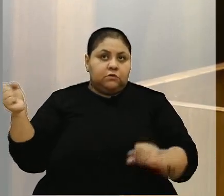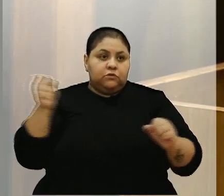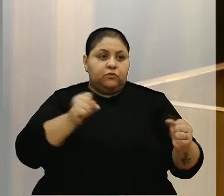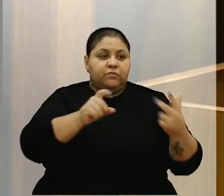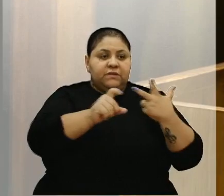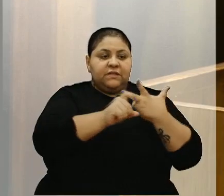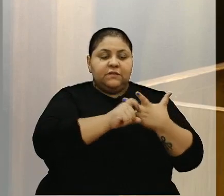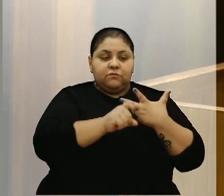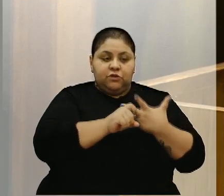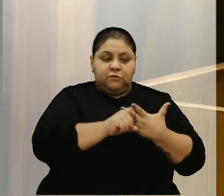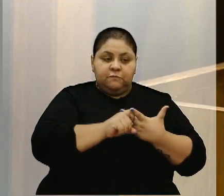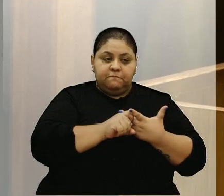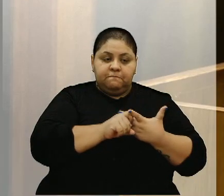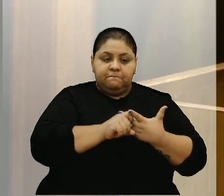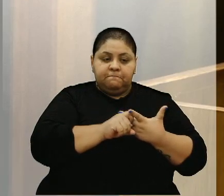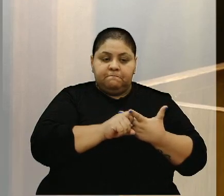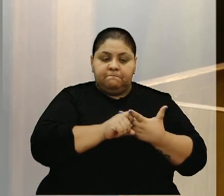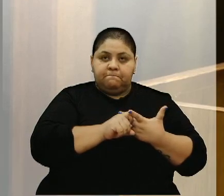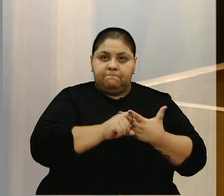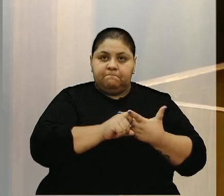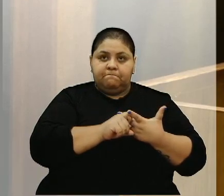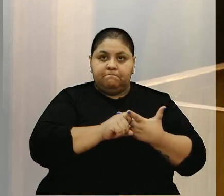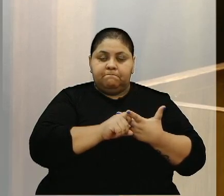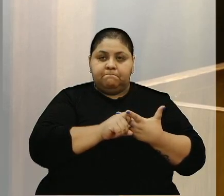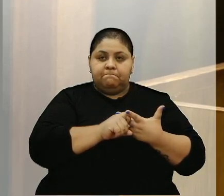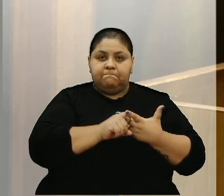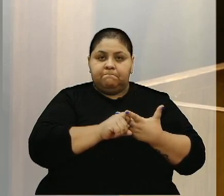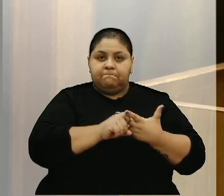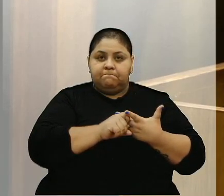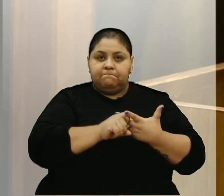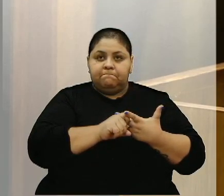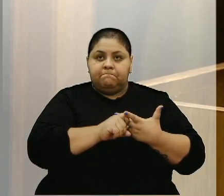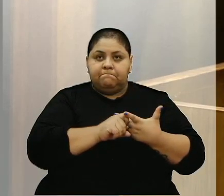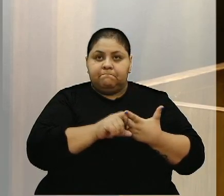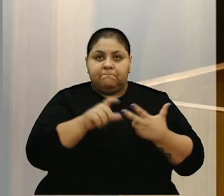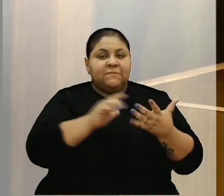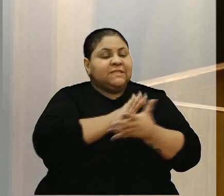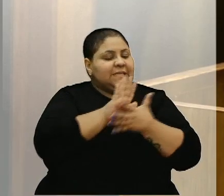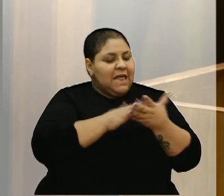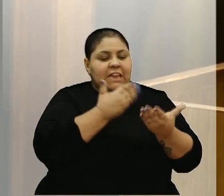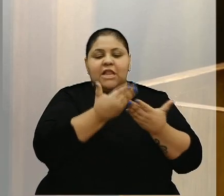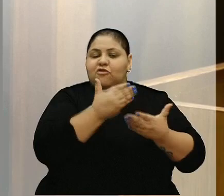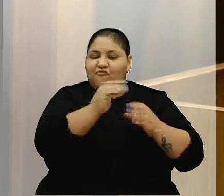Executivo, sem sombra de dúvidas, recebem mais críticas